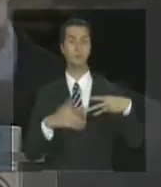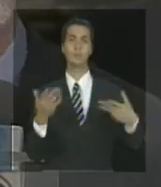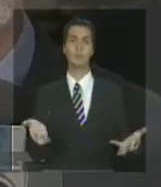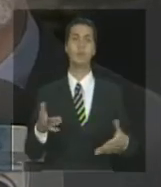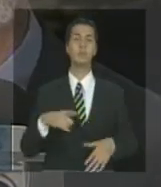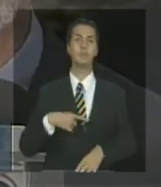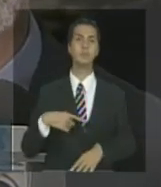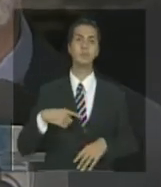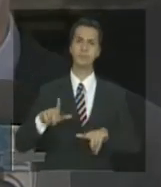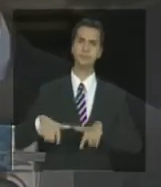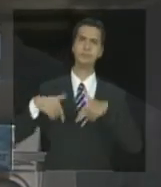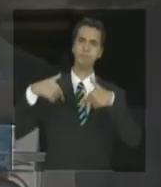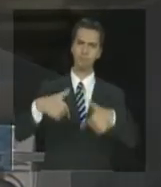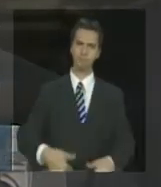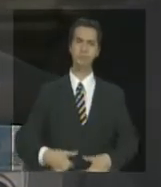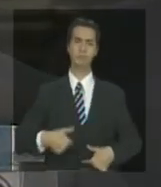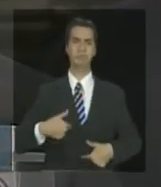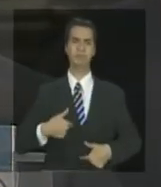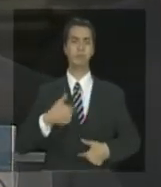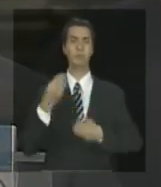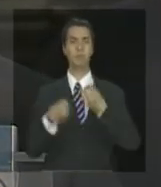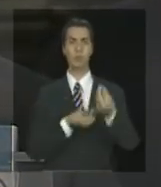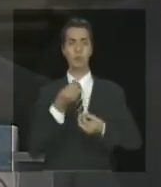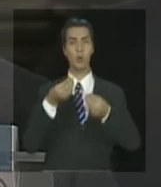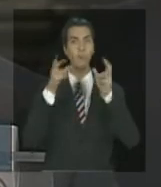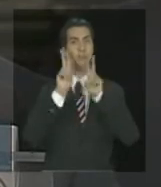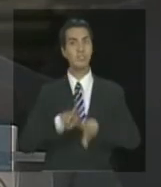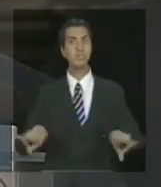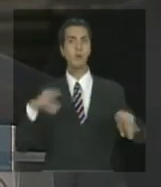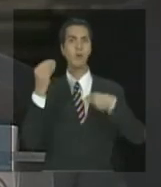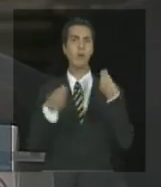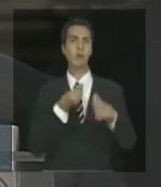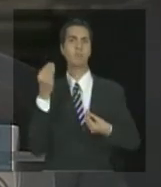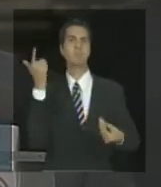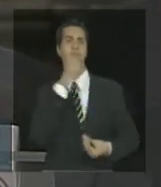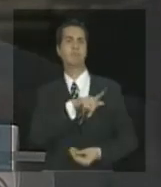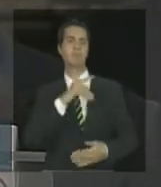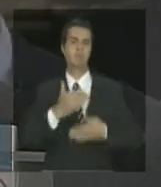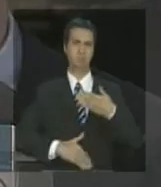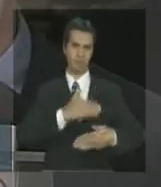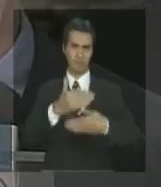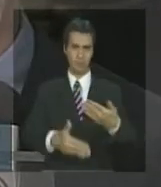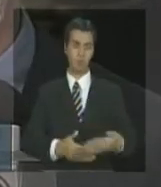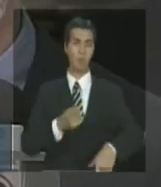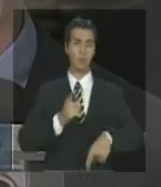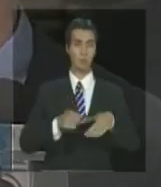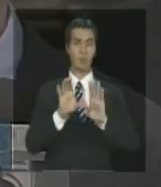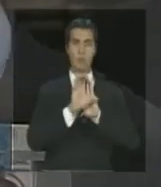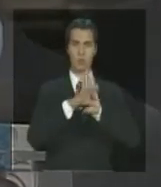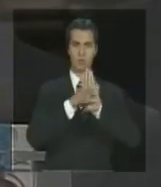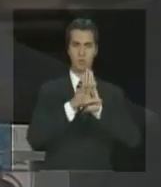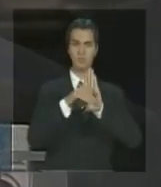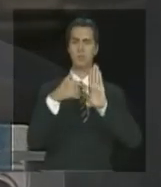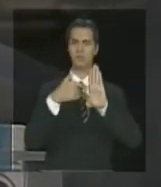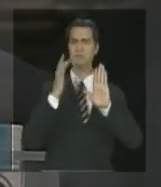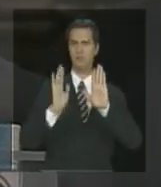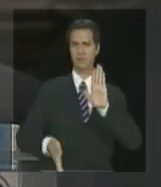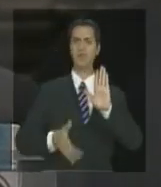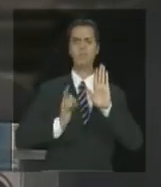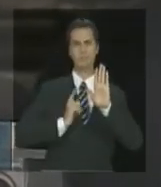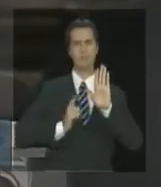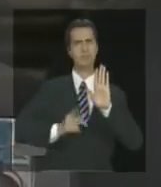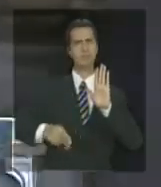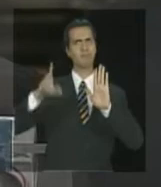desafios na consolidação desta visão do desenvolvimento, porque a verdade é que, embora esse conceito exista há muitos anos,